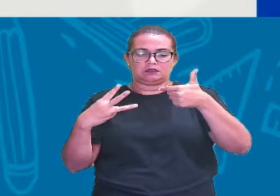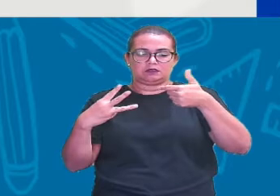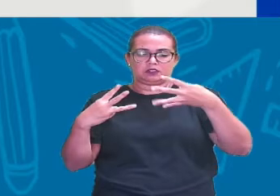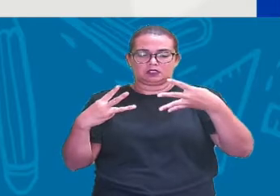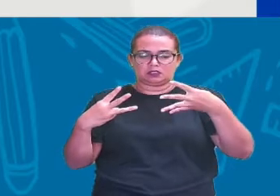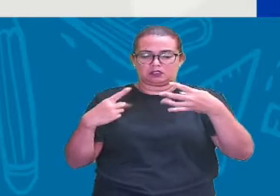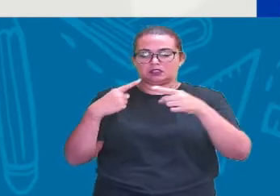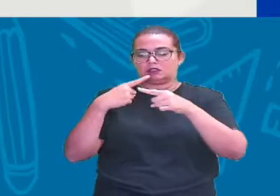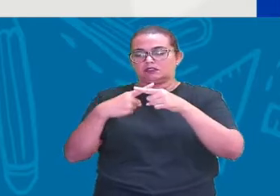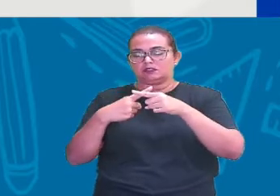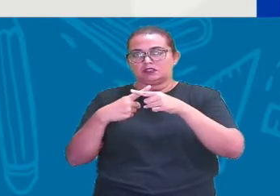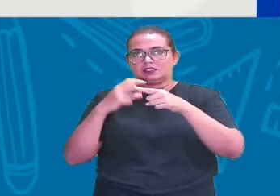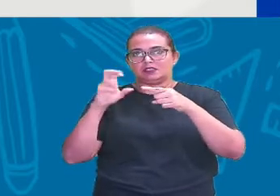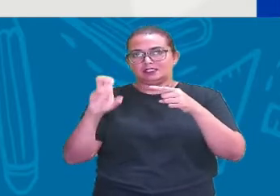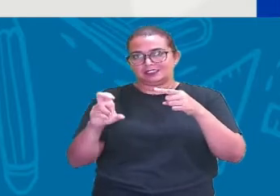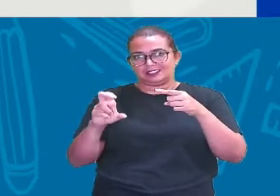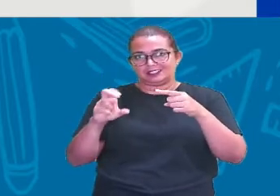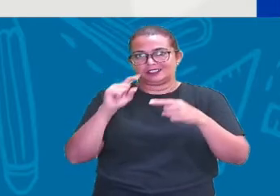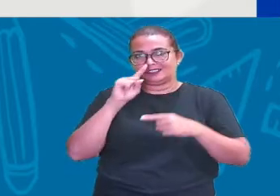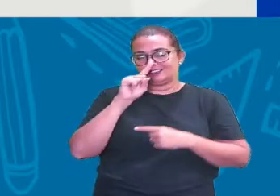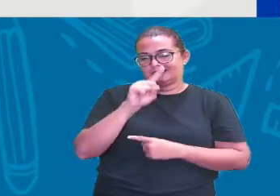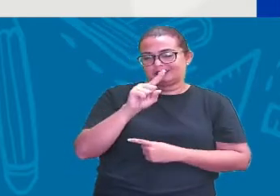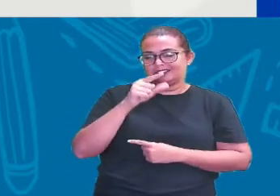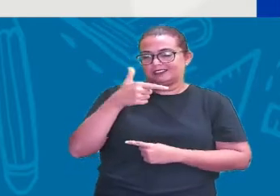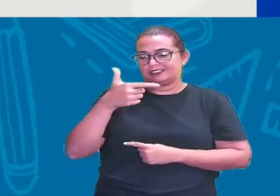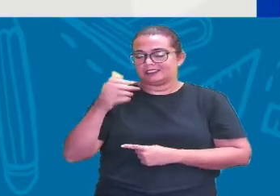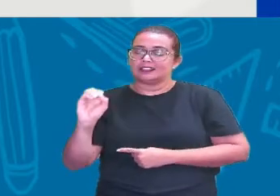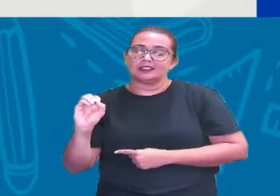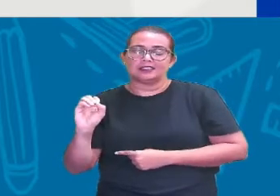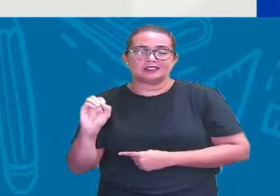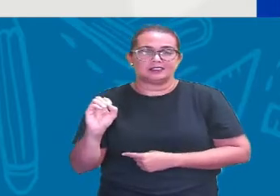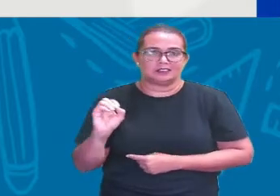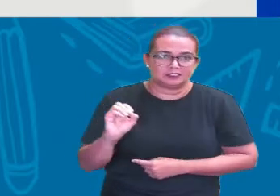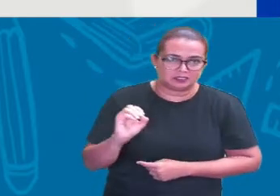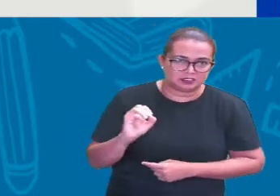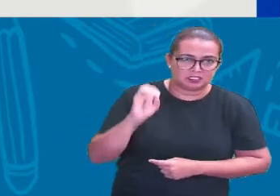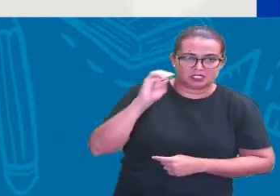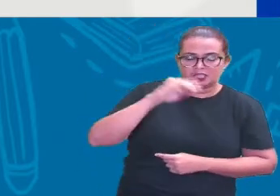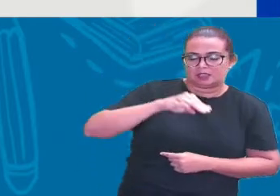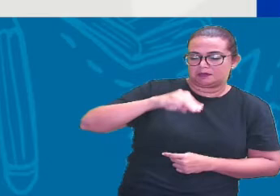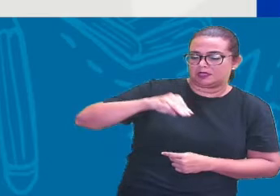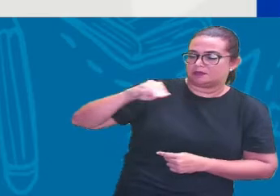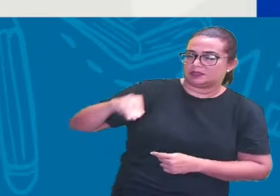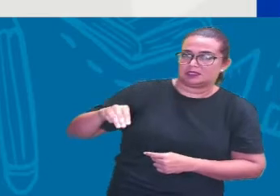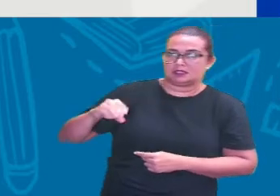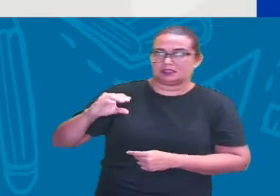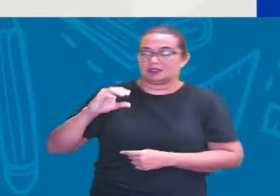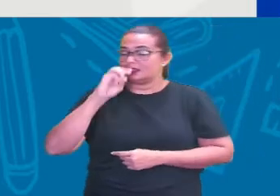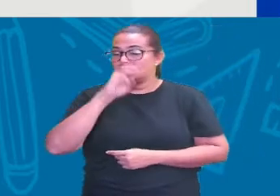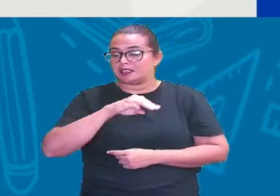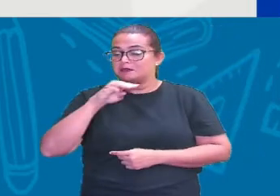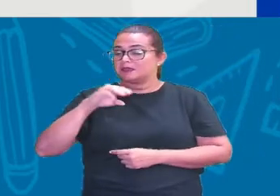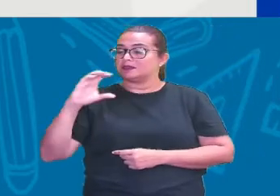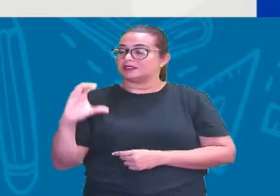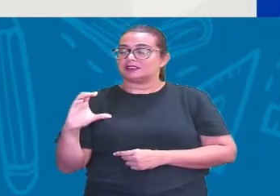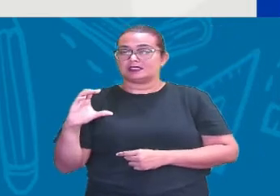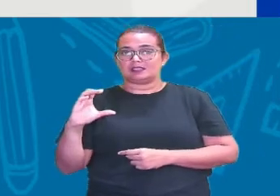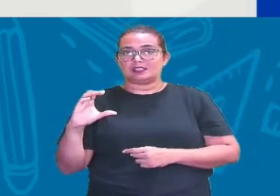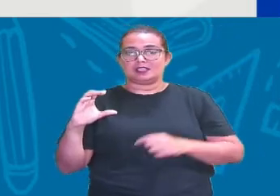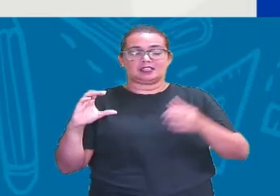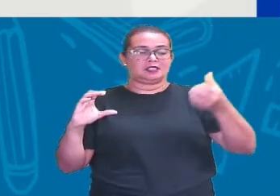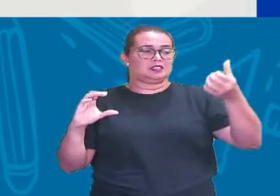24 vezes 5, 120. Então, o MMC de 40